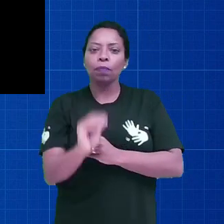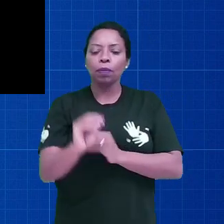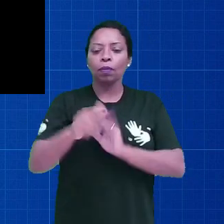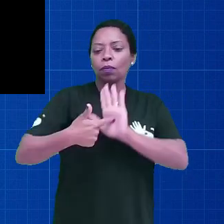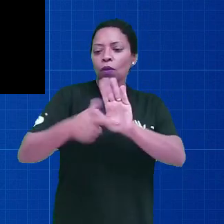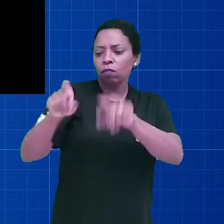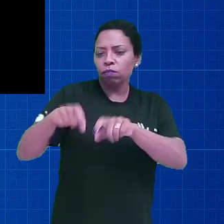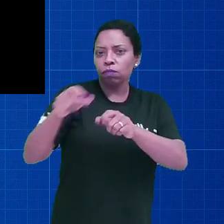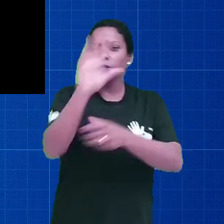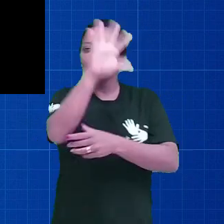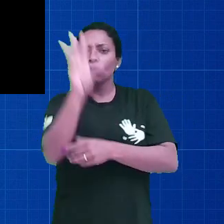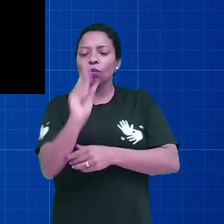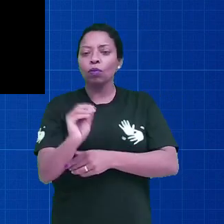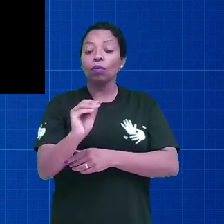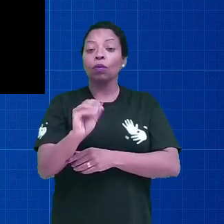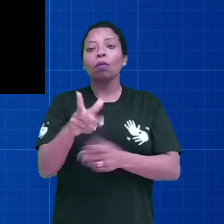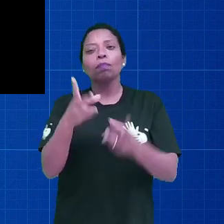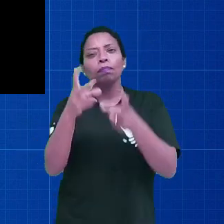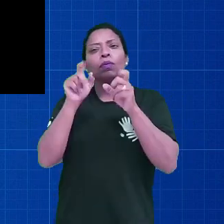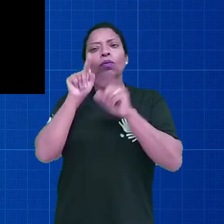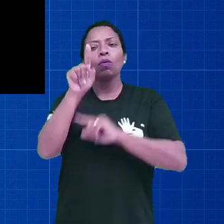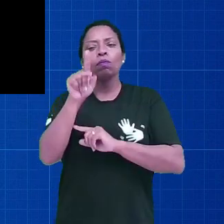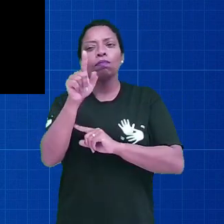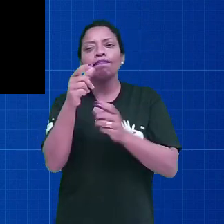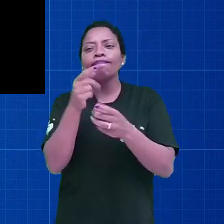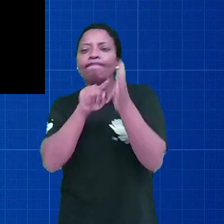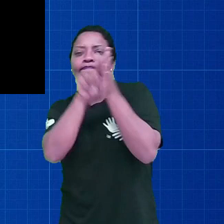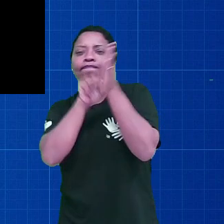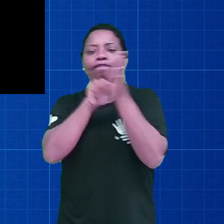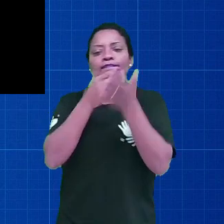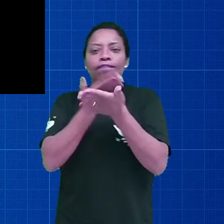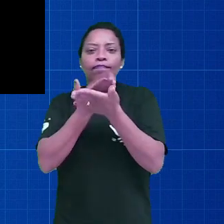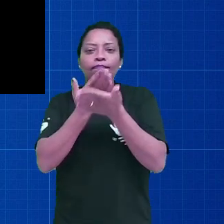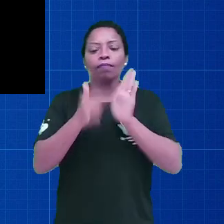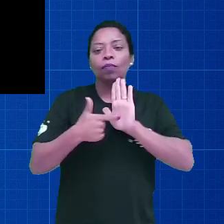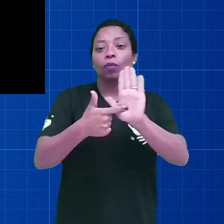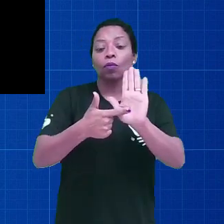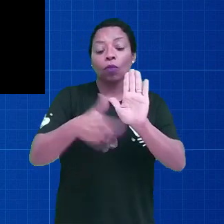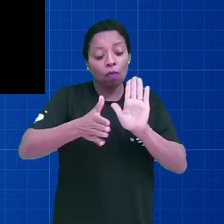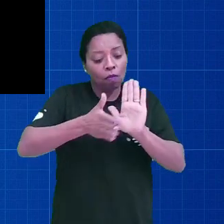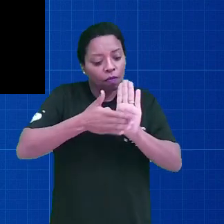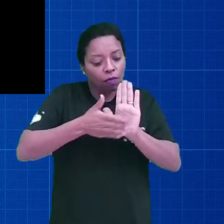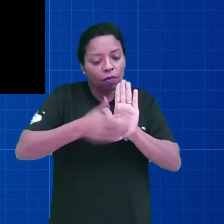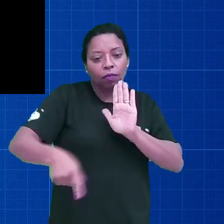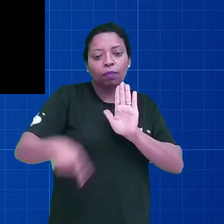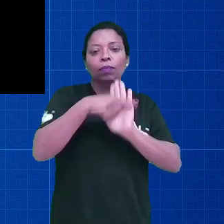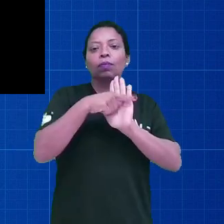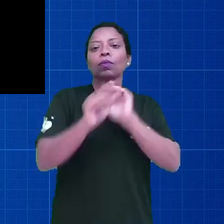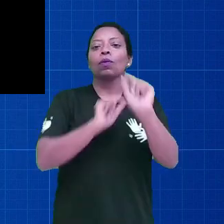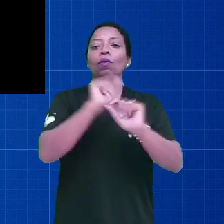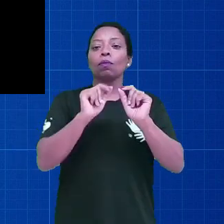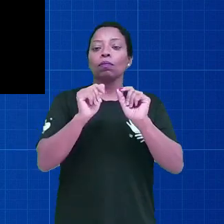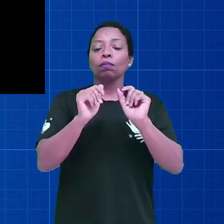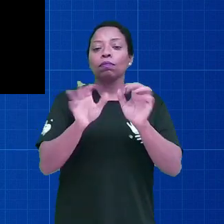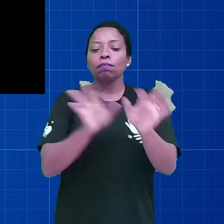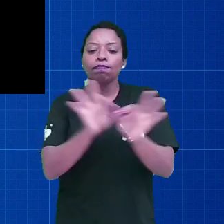de um fisiologista, que é o Candoll, e com base nesse mapa, ele conseguiu propor uma classificação climática. Até por isso